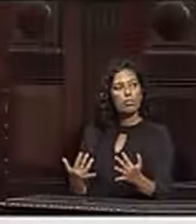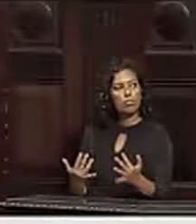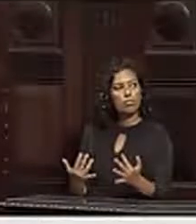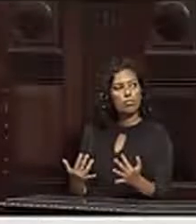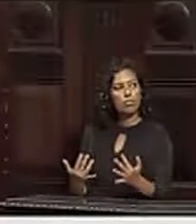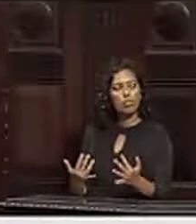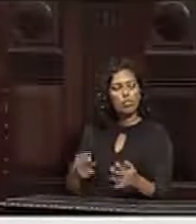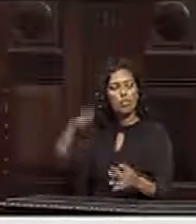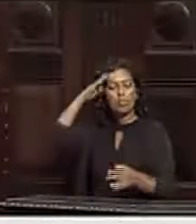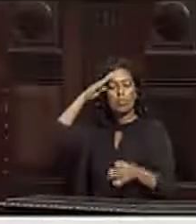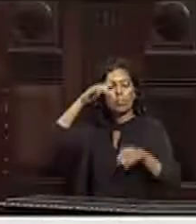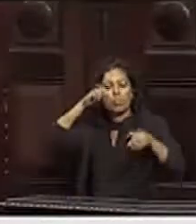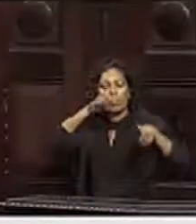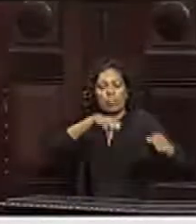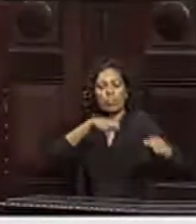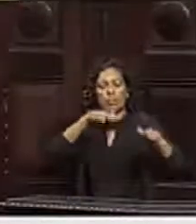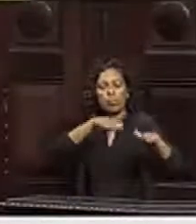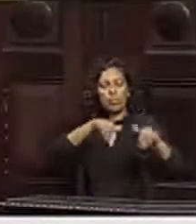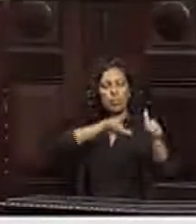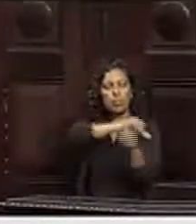a intervenção militar